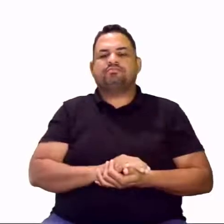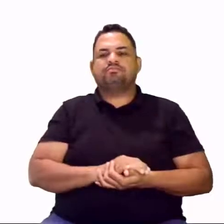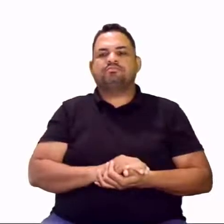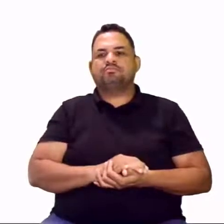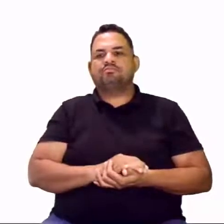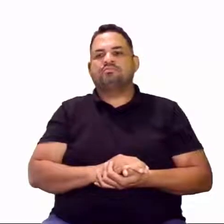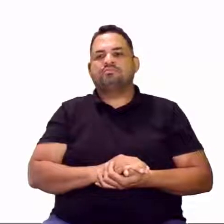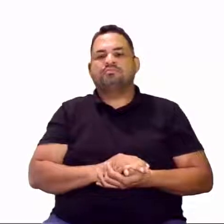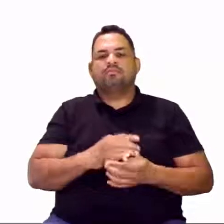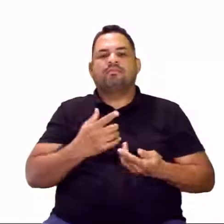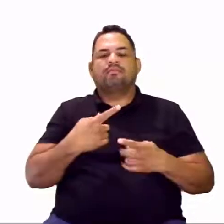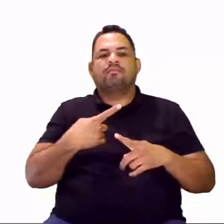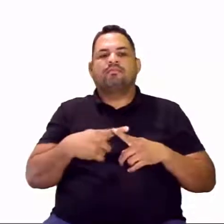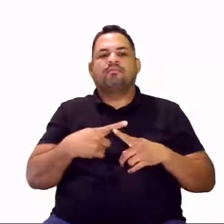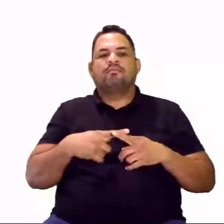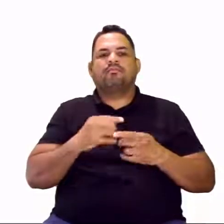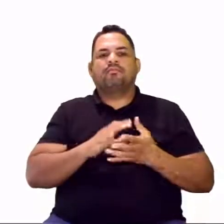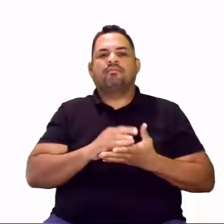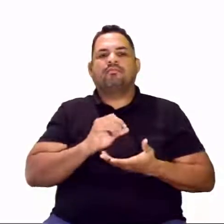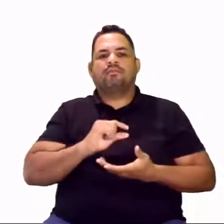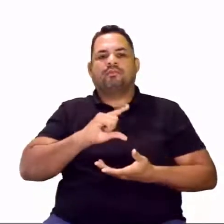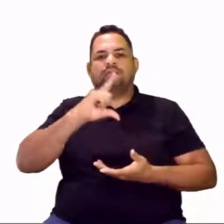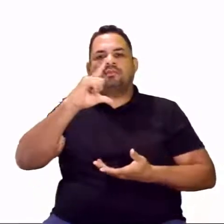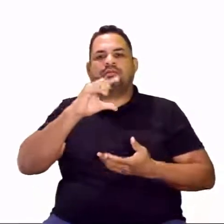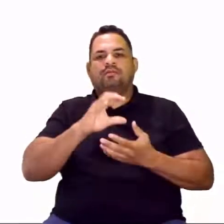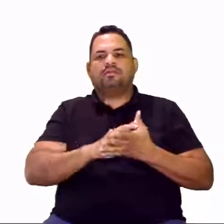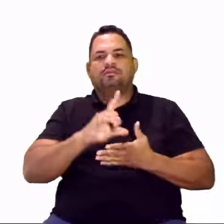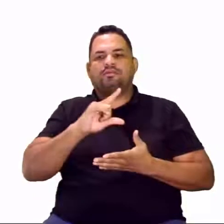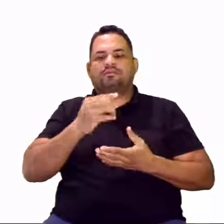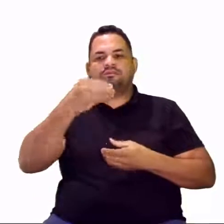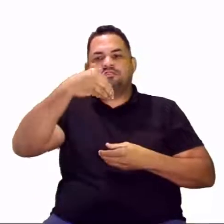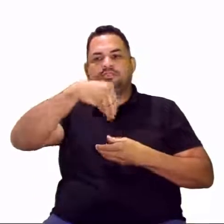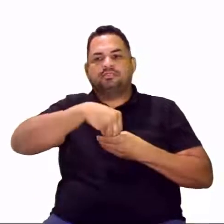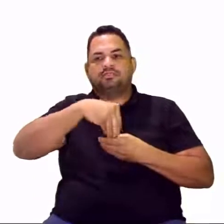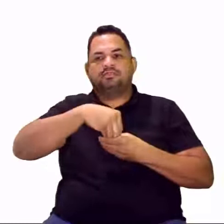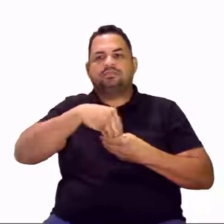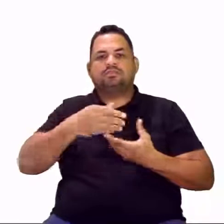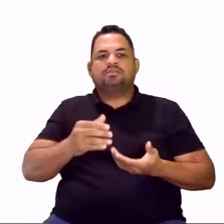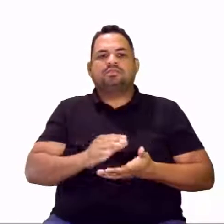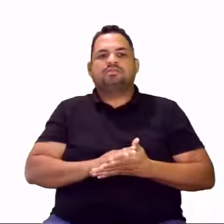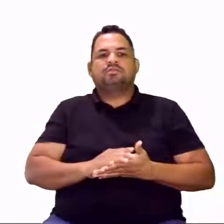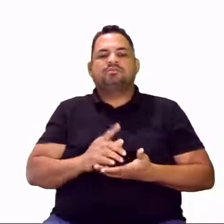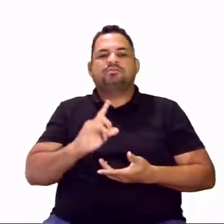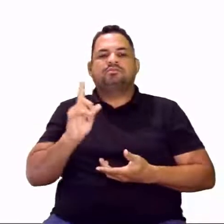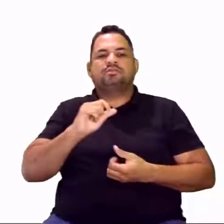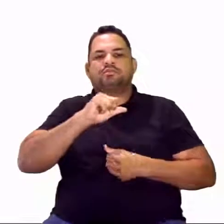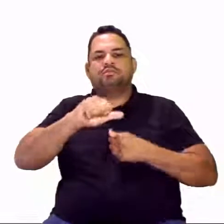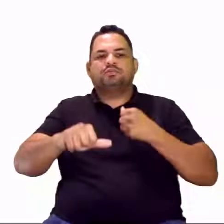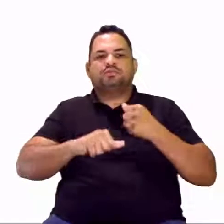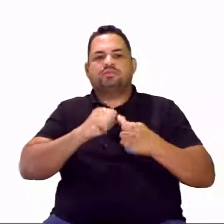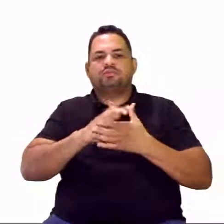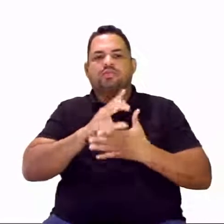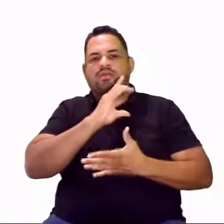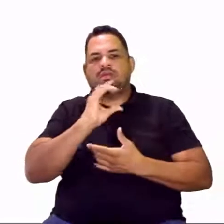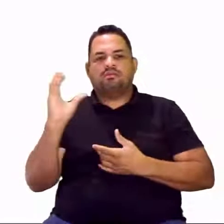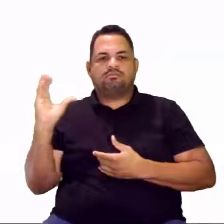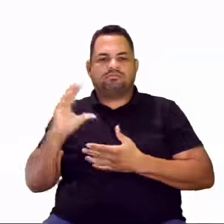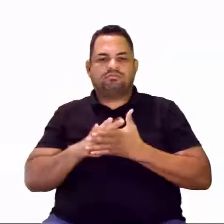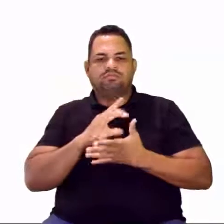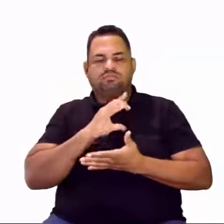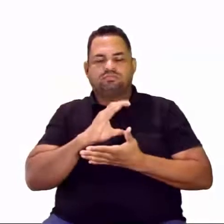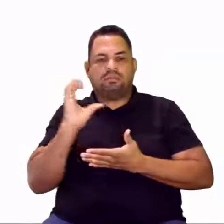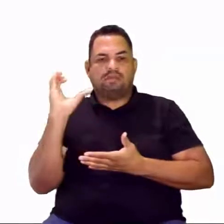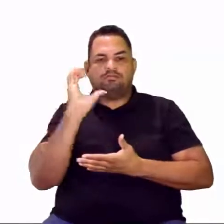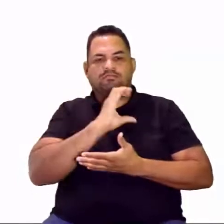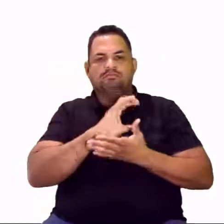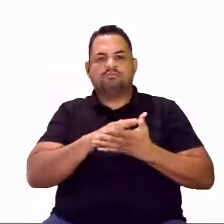de água por ser maior que a pressão interna, quer dizer, não muda a velocidade de escoamento, que